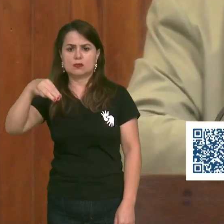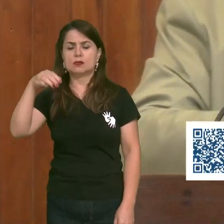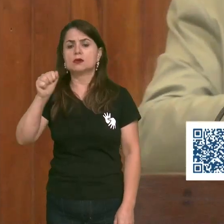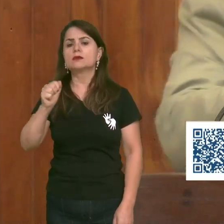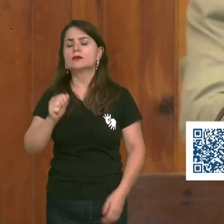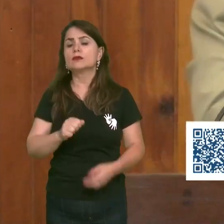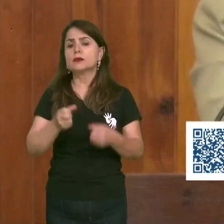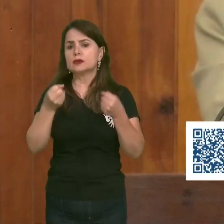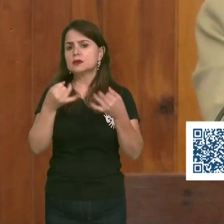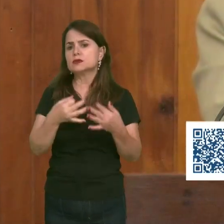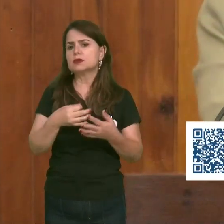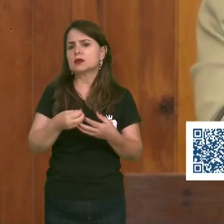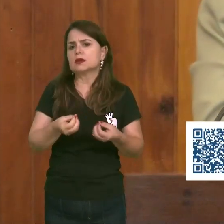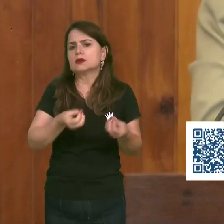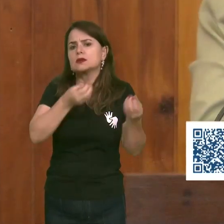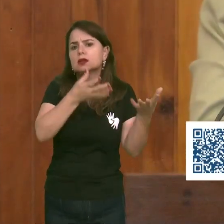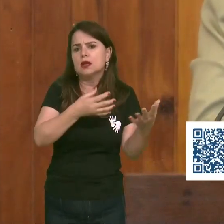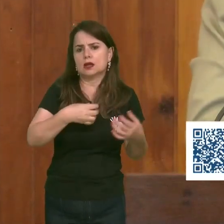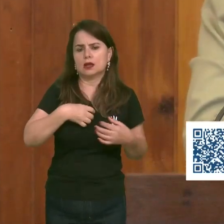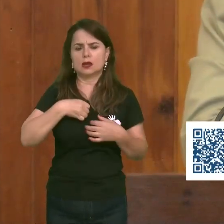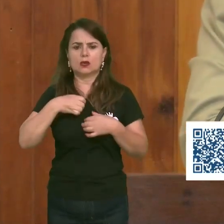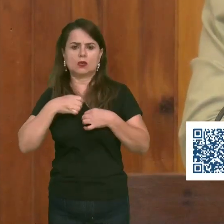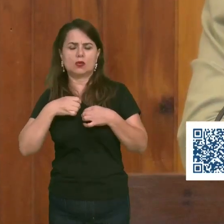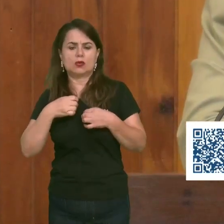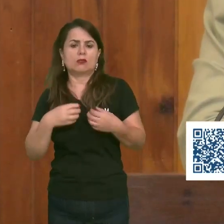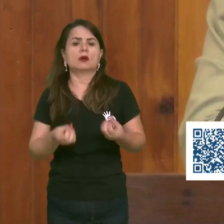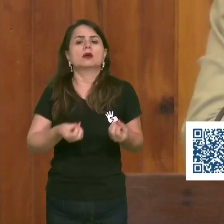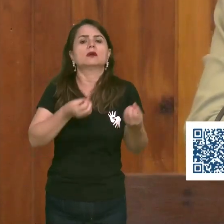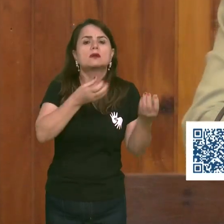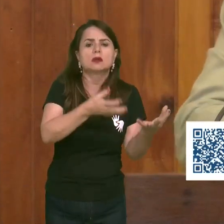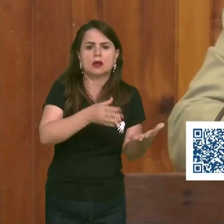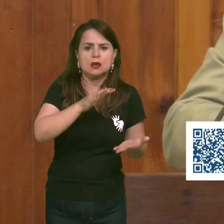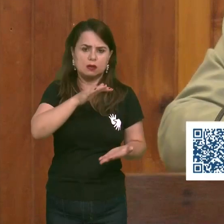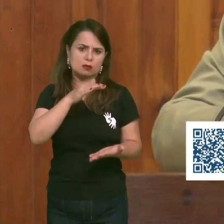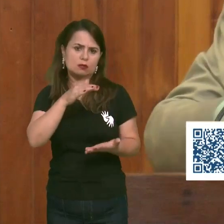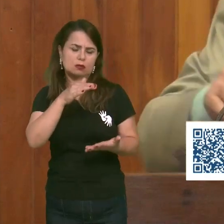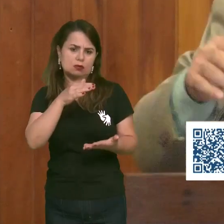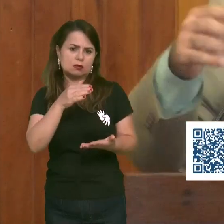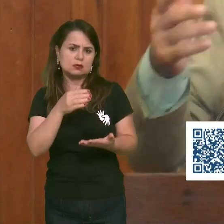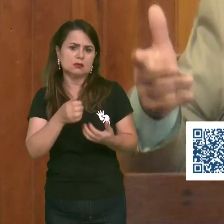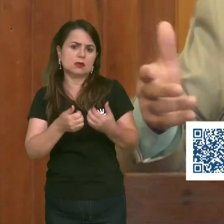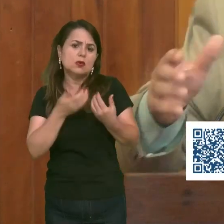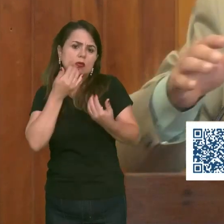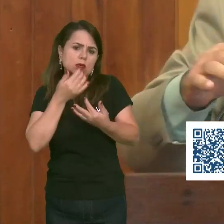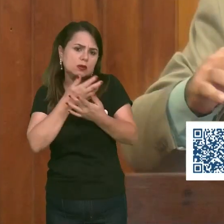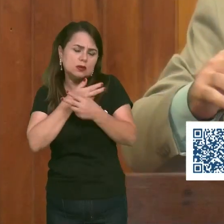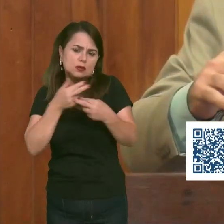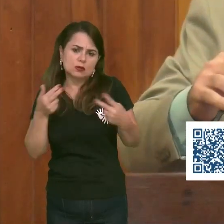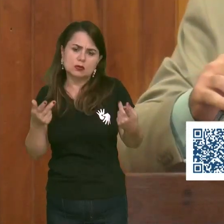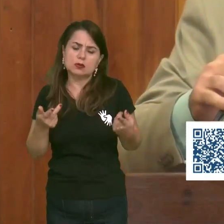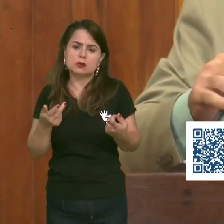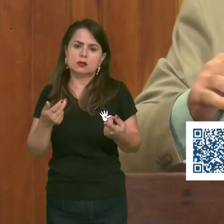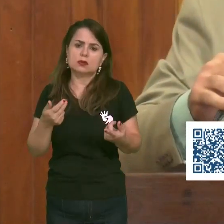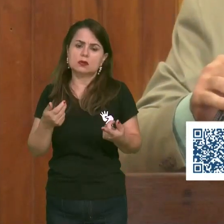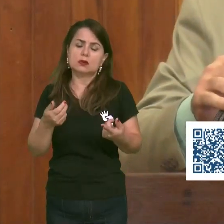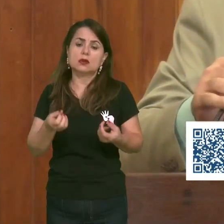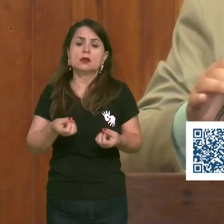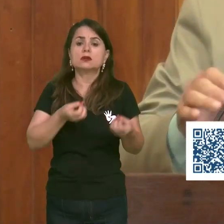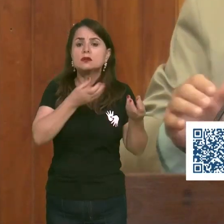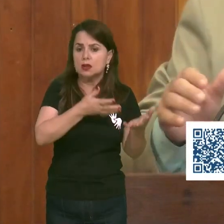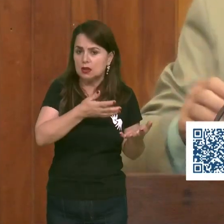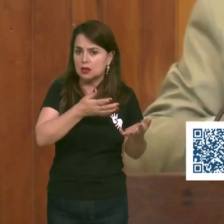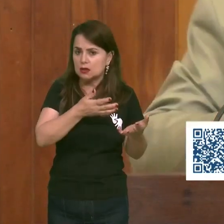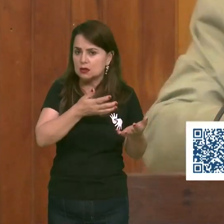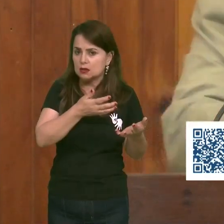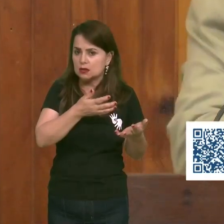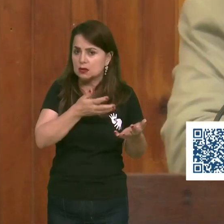esportivos arrecadação de alimentos arrecadação de alimentos e é muito bonito